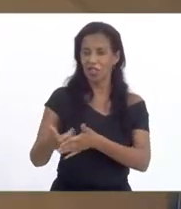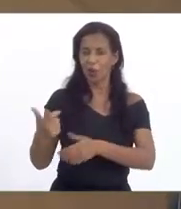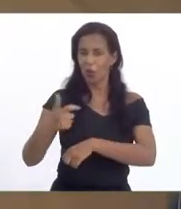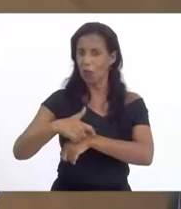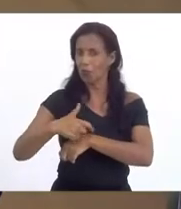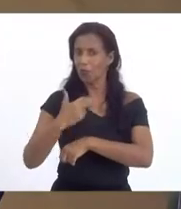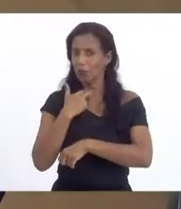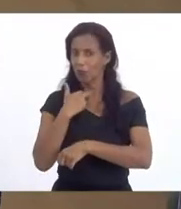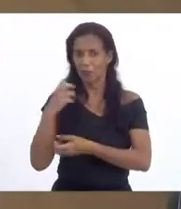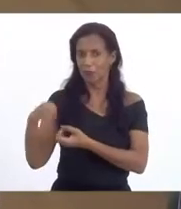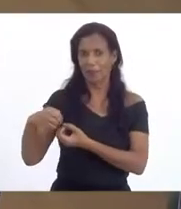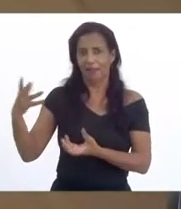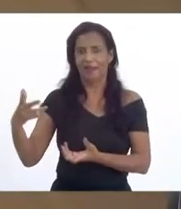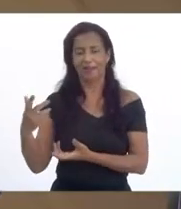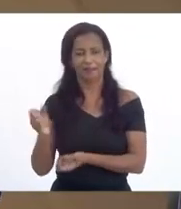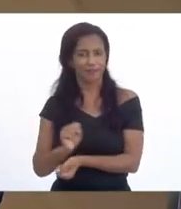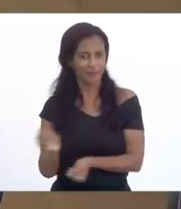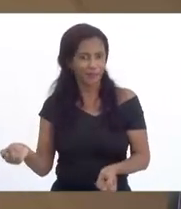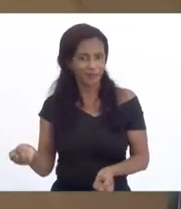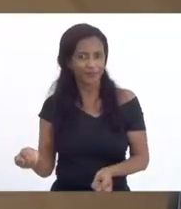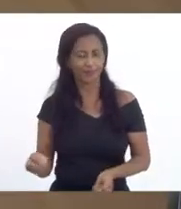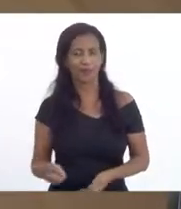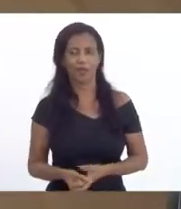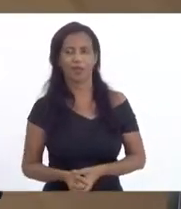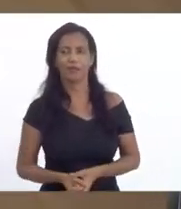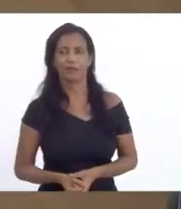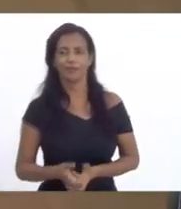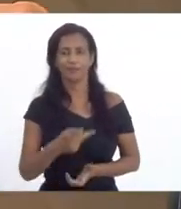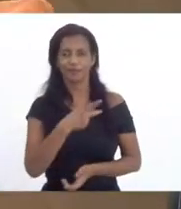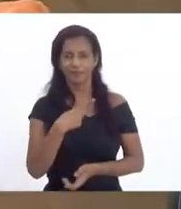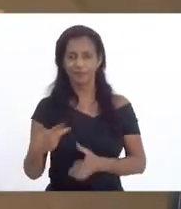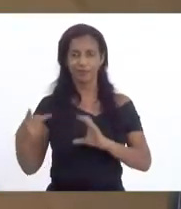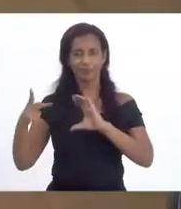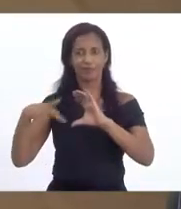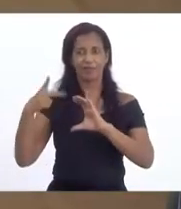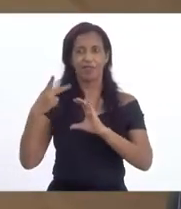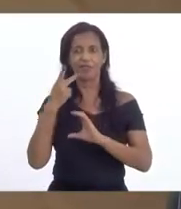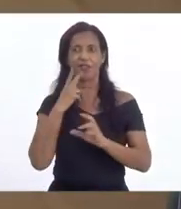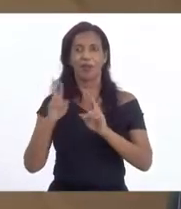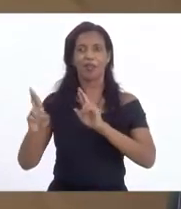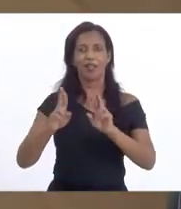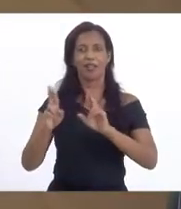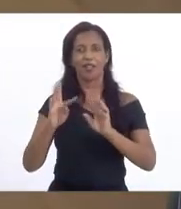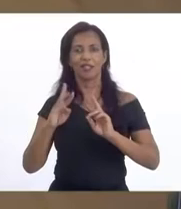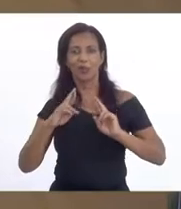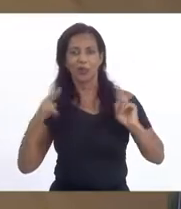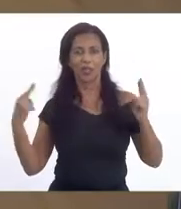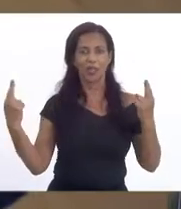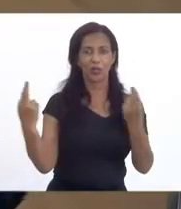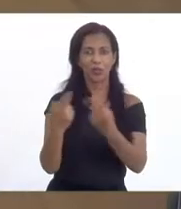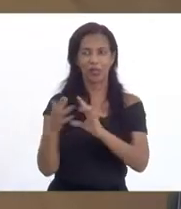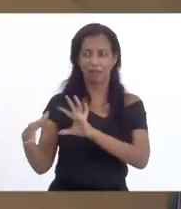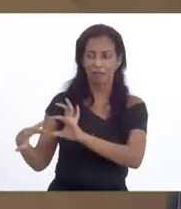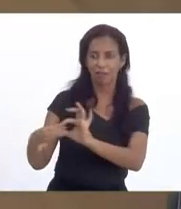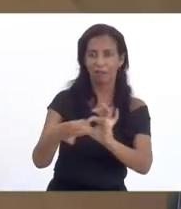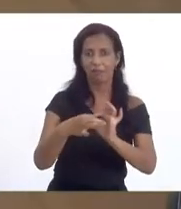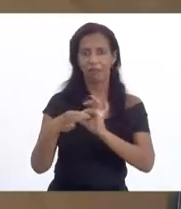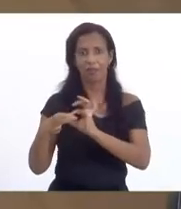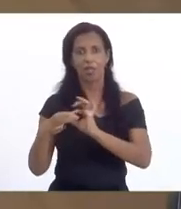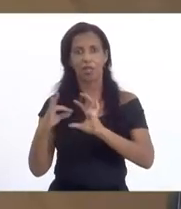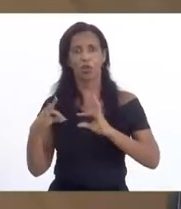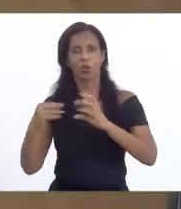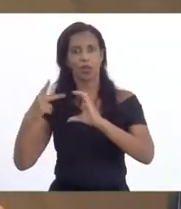mais para fazer milagre. É, o presidente da Câmara aqui falou em relação de reunir e unir toda a